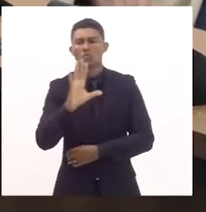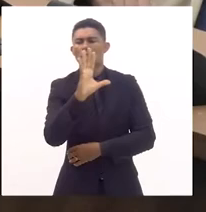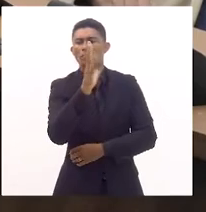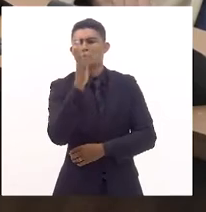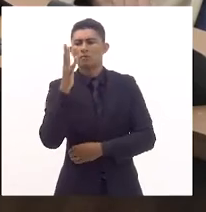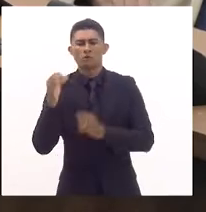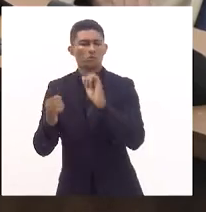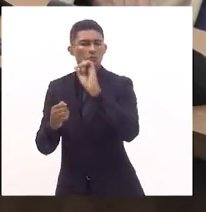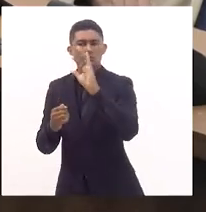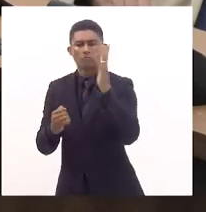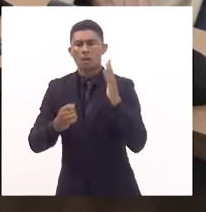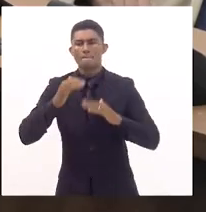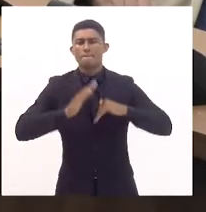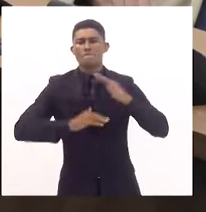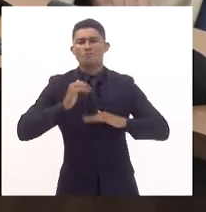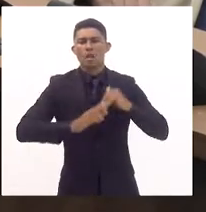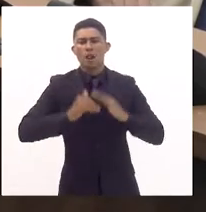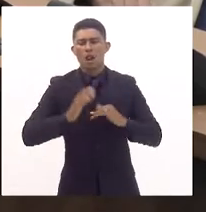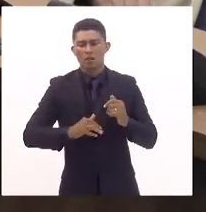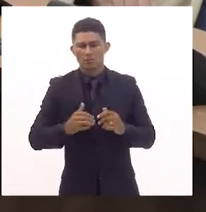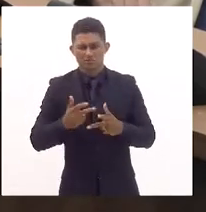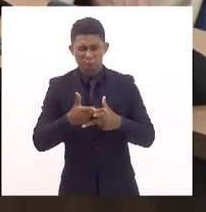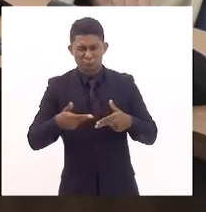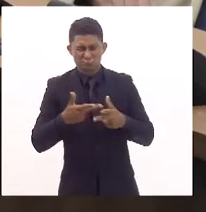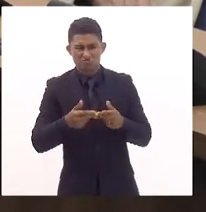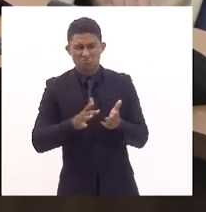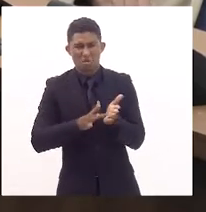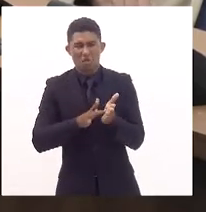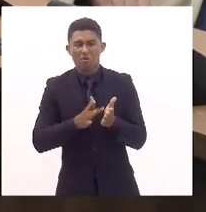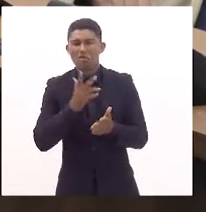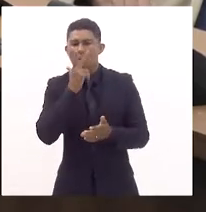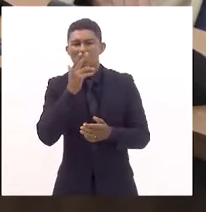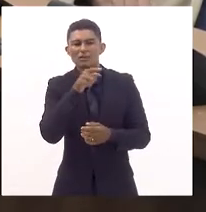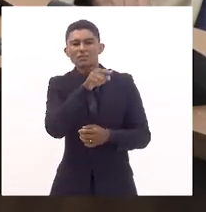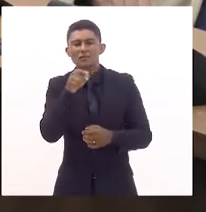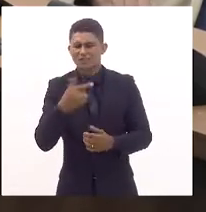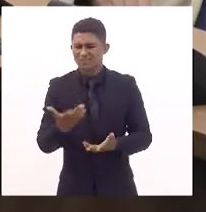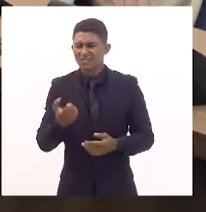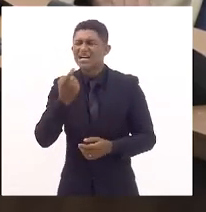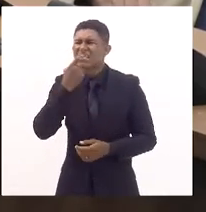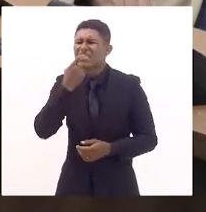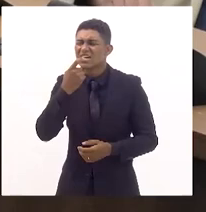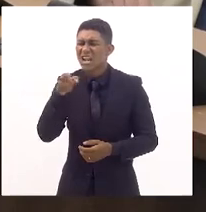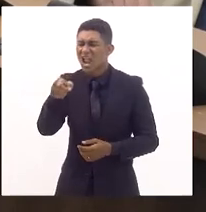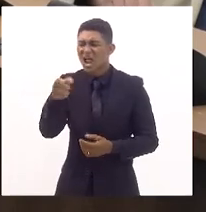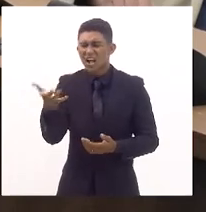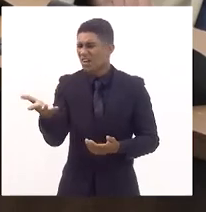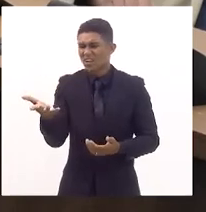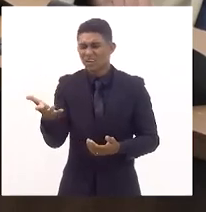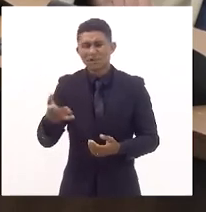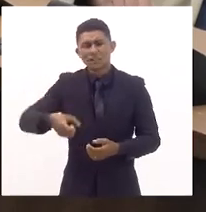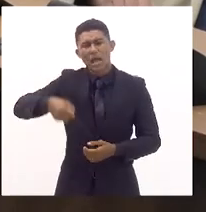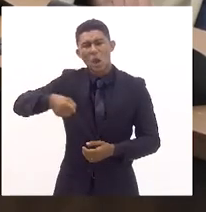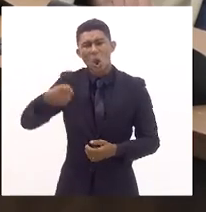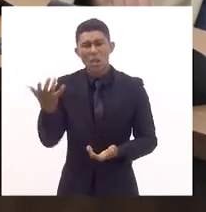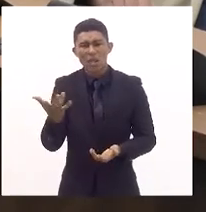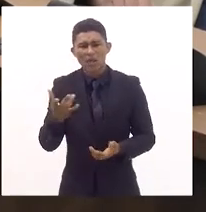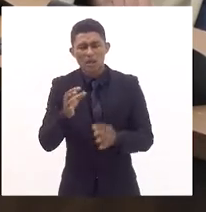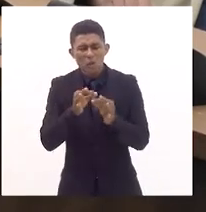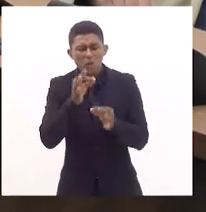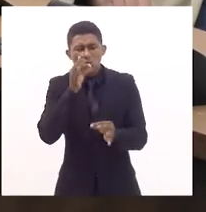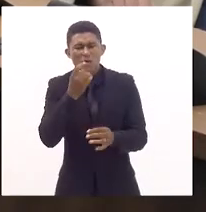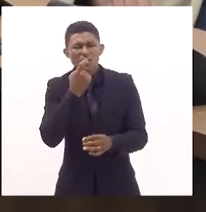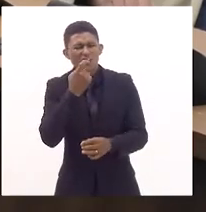muito preocupados em demonizar sacolinhas plásticas, canudos de plástico, estão